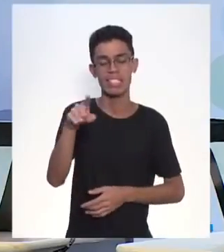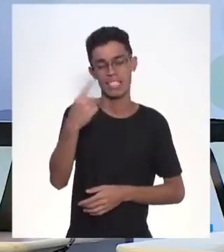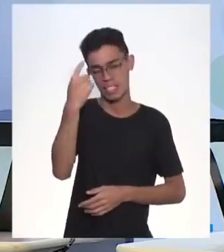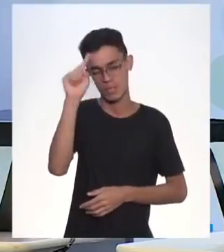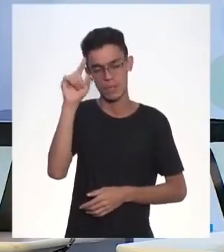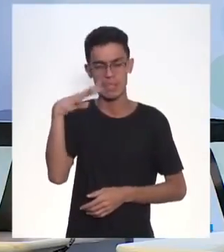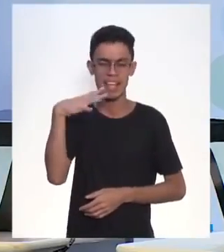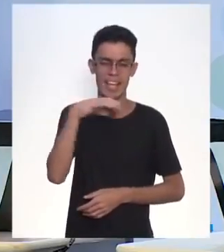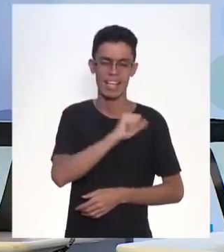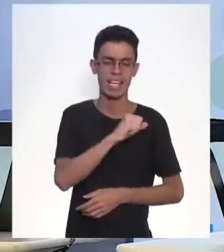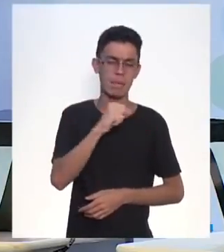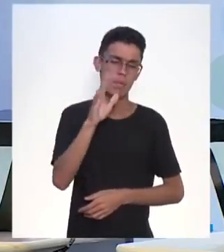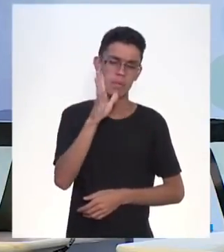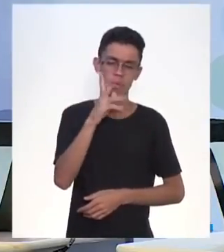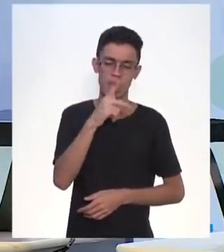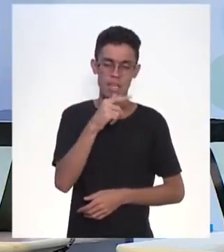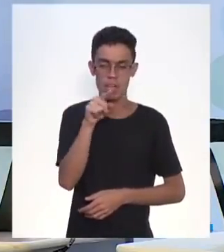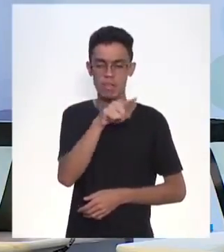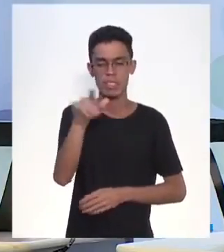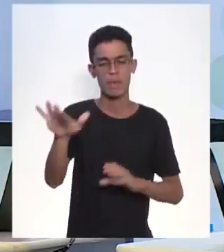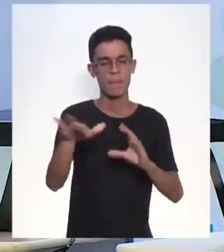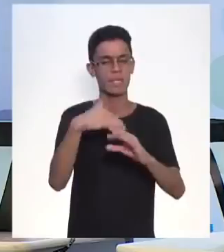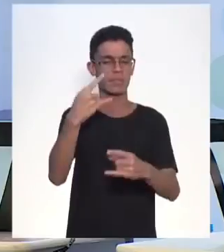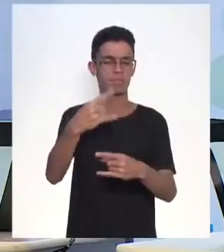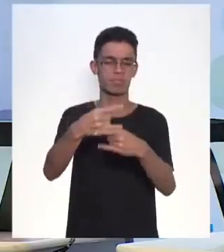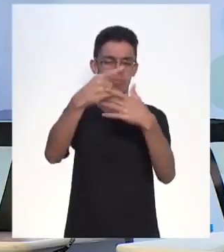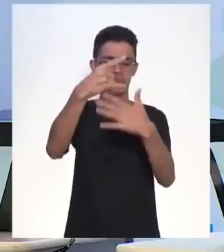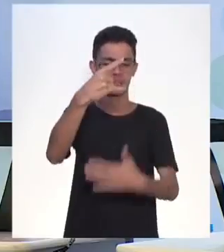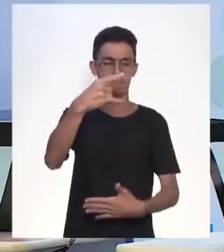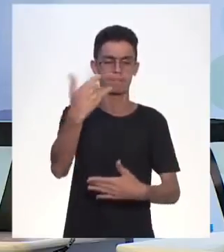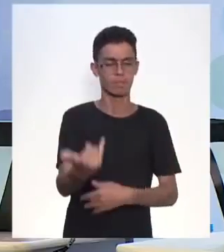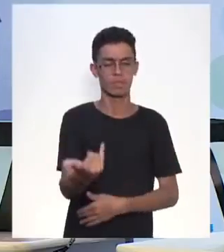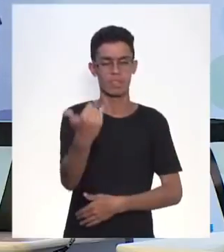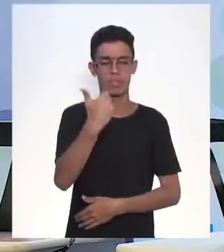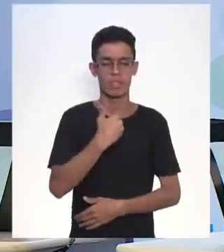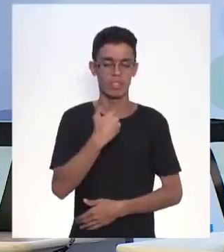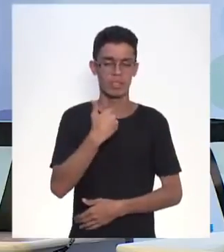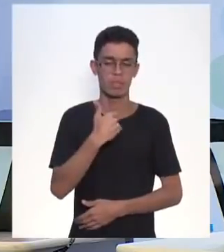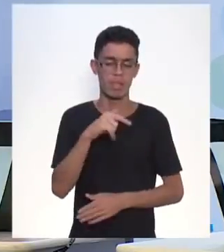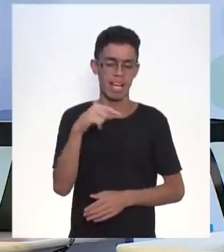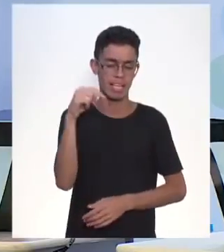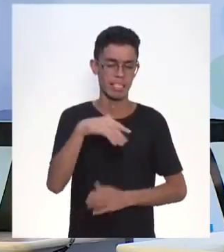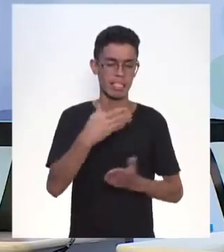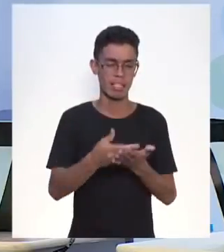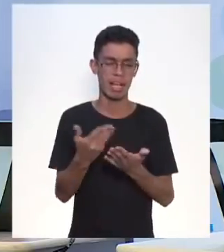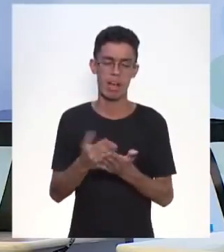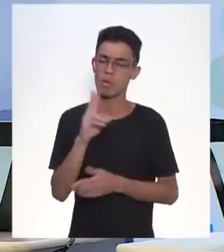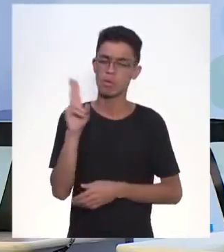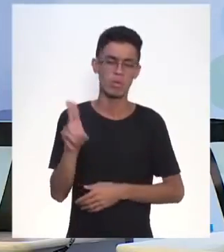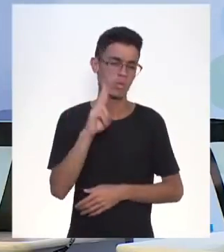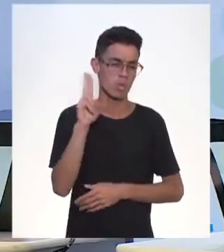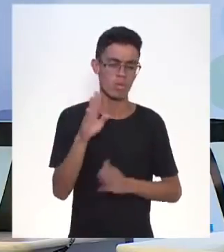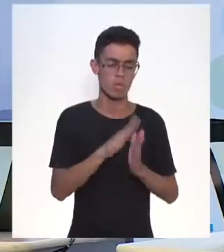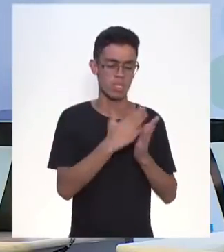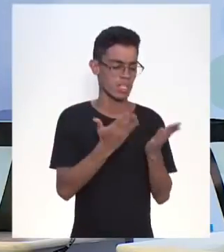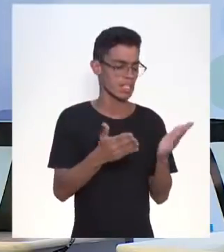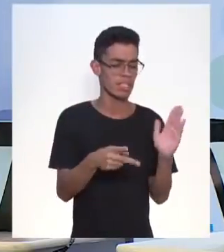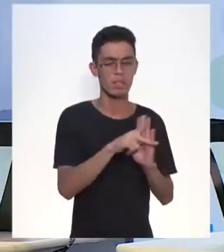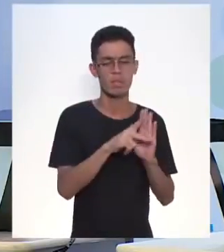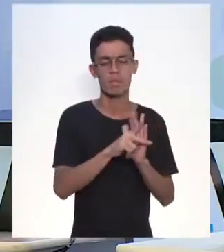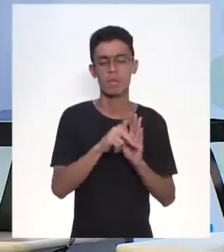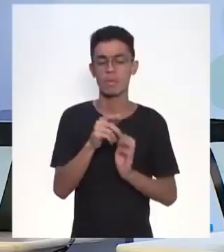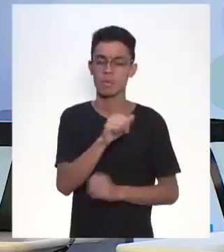está indo rápido demais, se não está indo. Nesta aula, como eu falei para vocês, a gente ainda não usou o caderno do aluno. Provavelmente na próxima aula